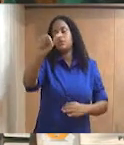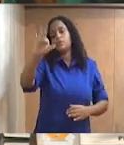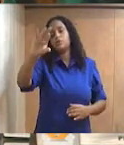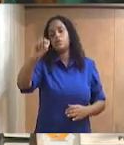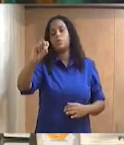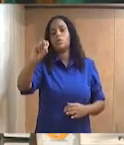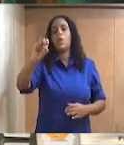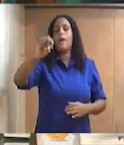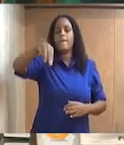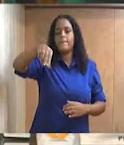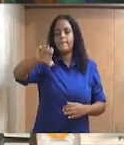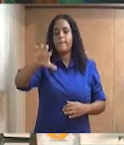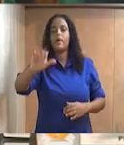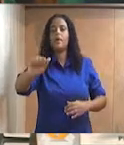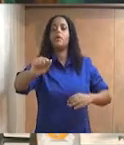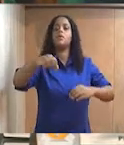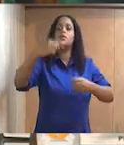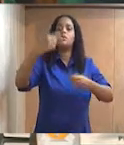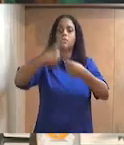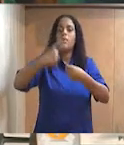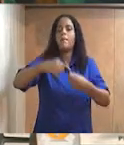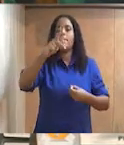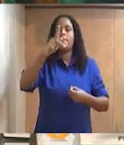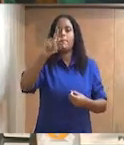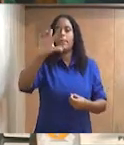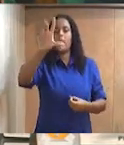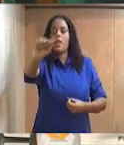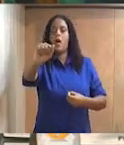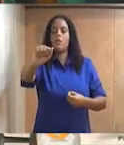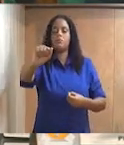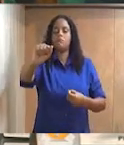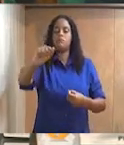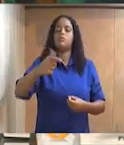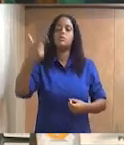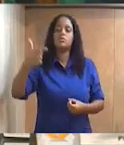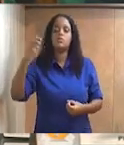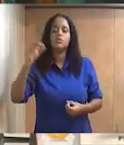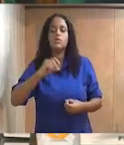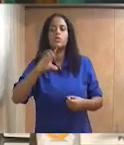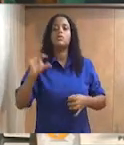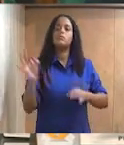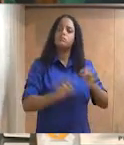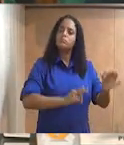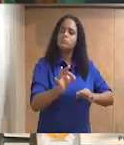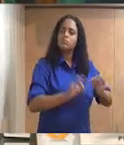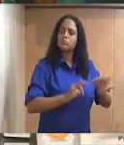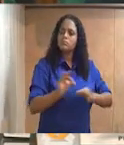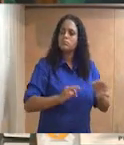Cardoso, localizadas no bairro Pilar, segundo distrito desse município. Indicação número